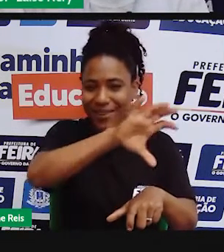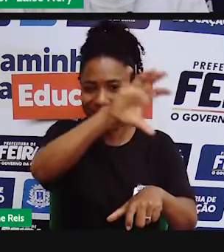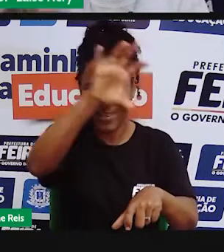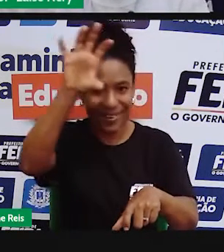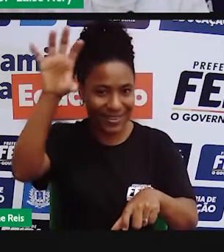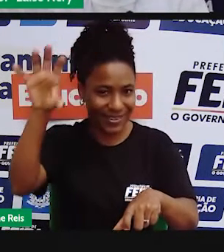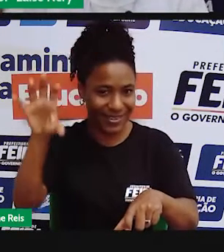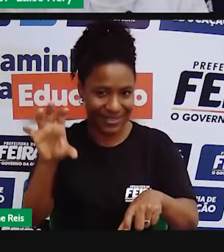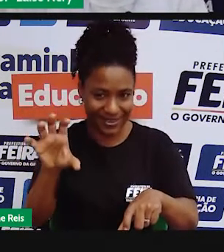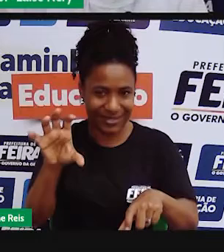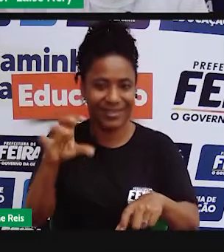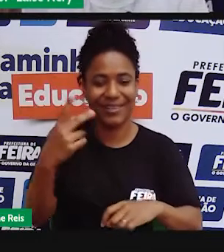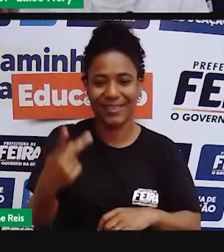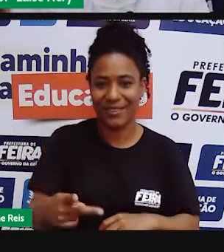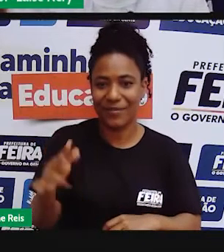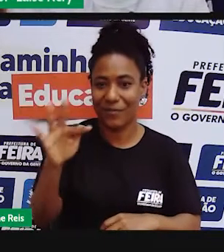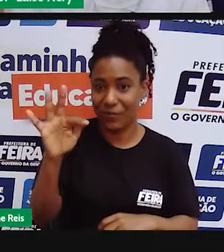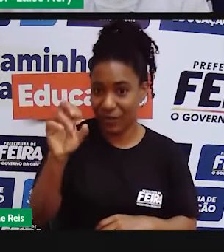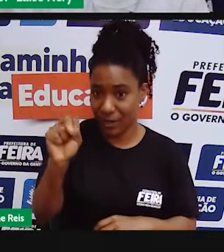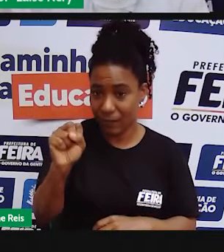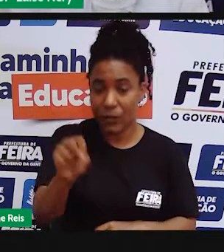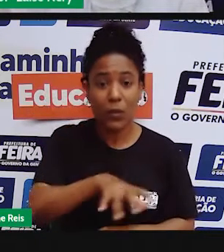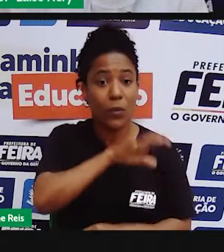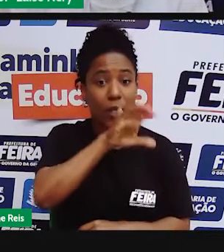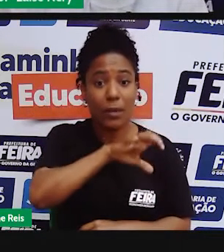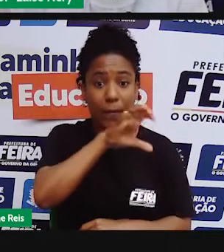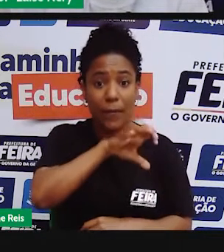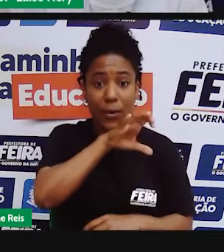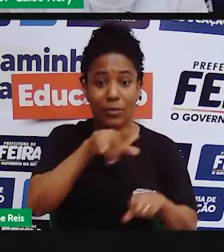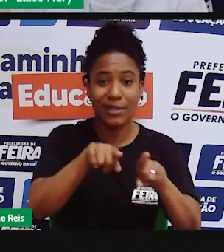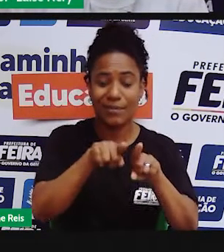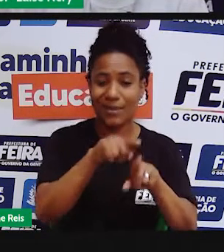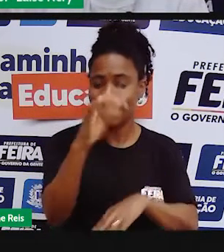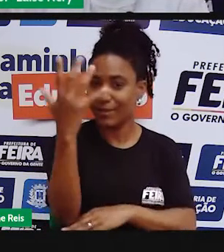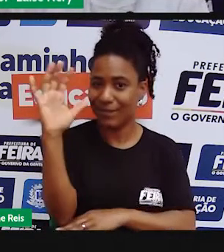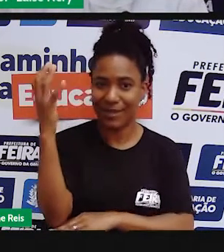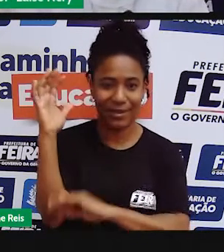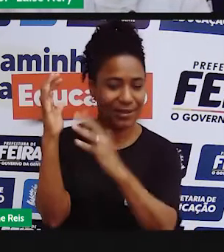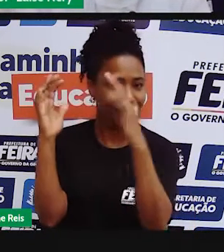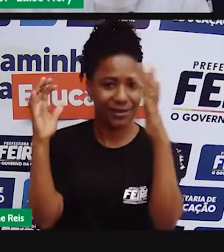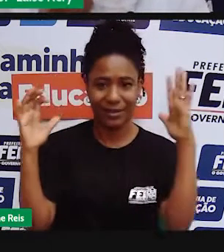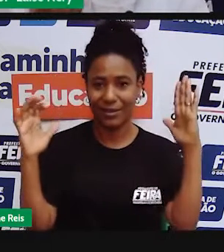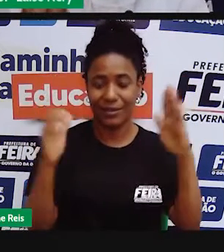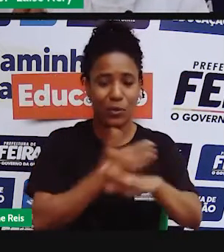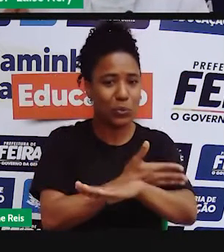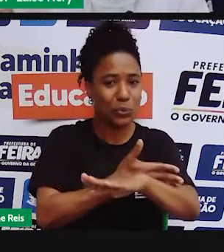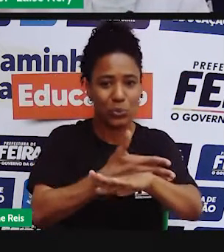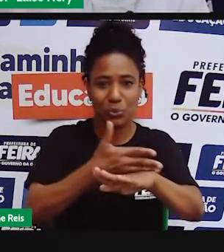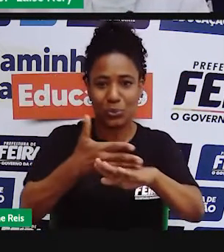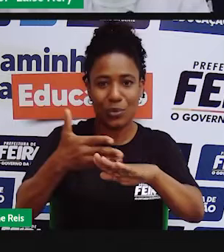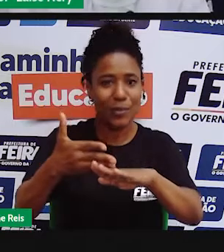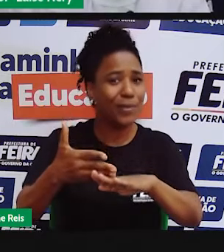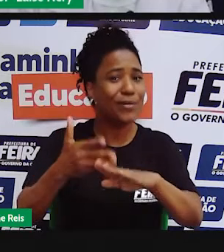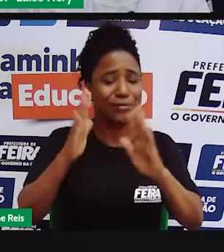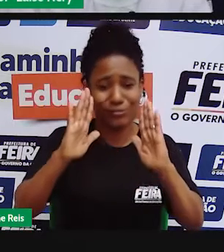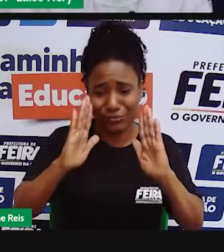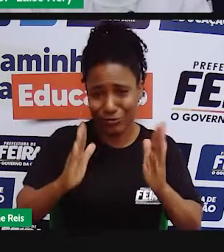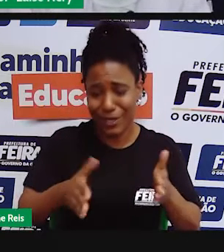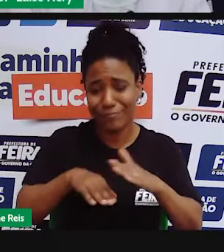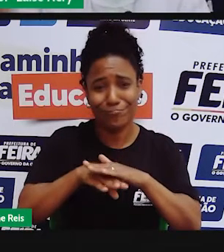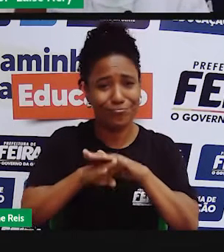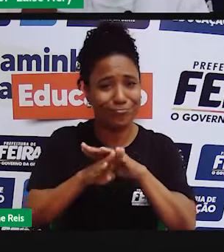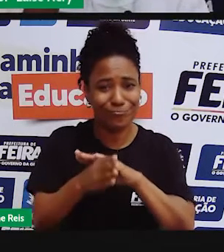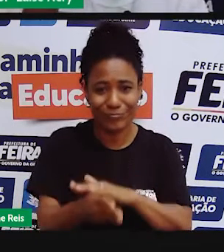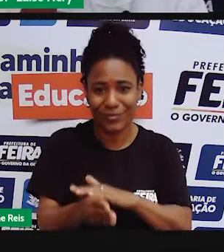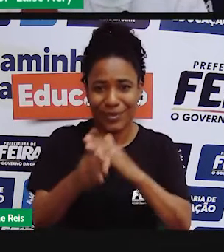os animais e as plantas se adaptaram a viver nesse ambiente. O que eu achei mais interessante foi aquela